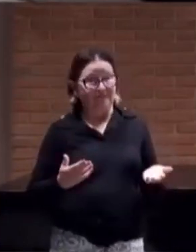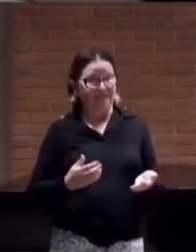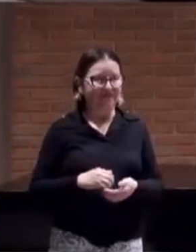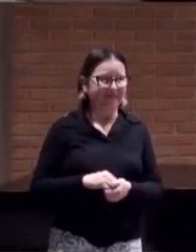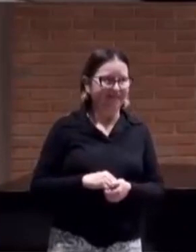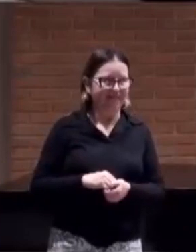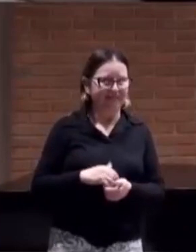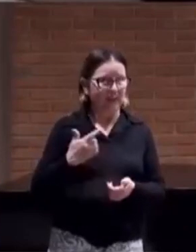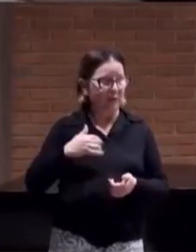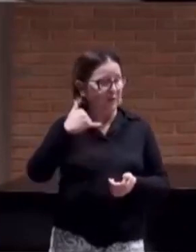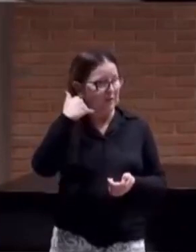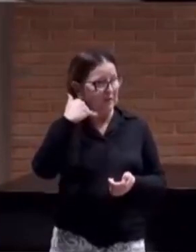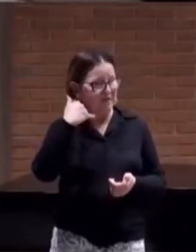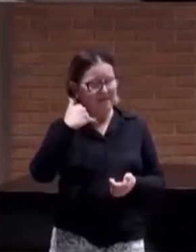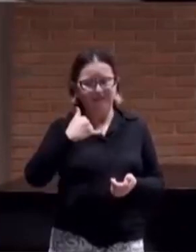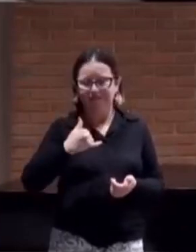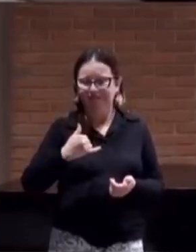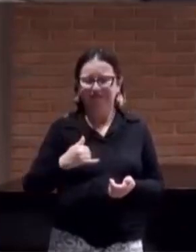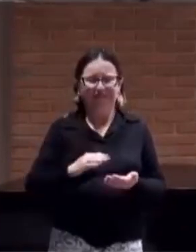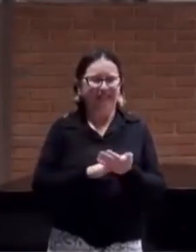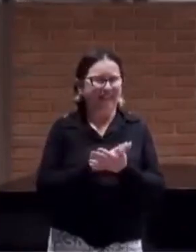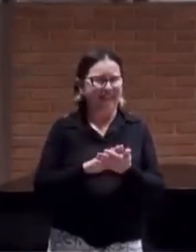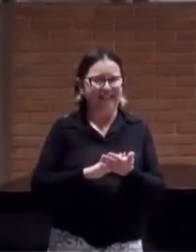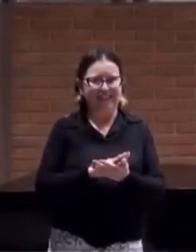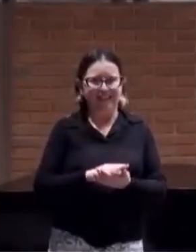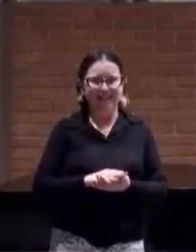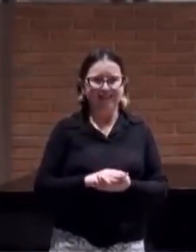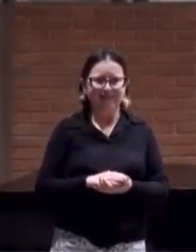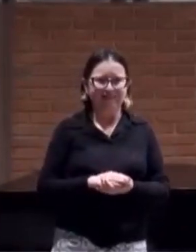Não tinha telefone celular.